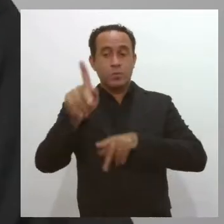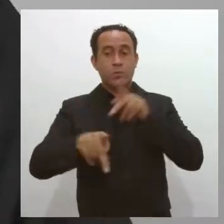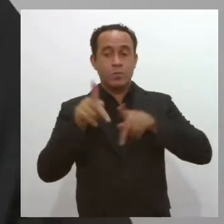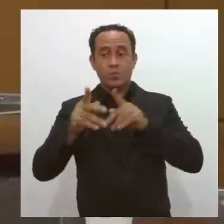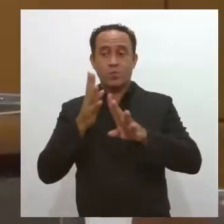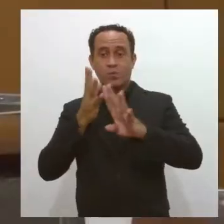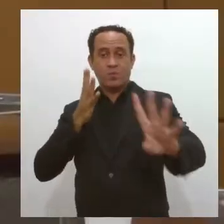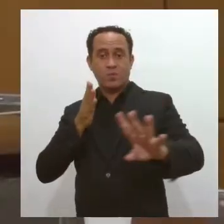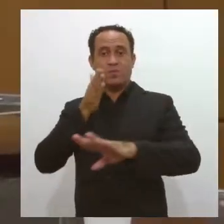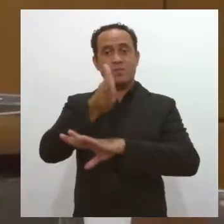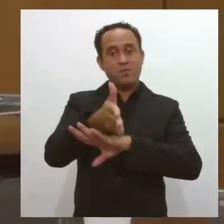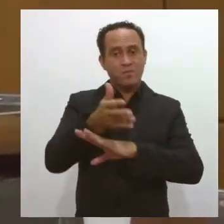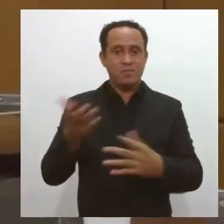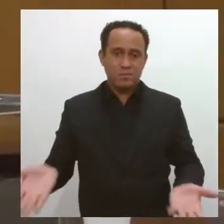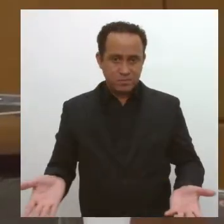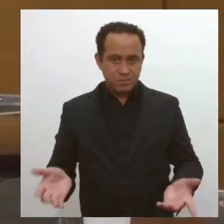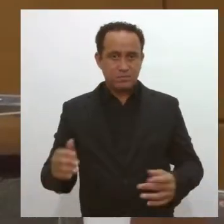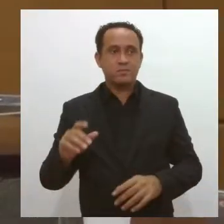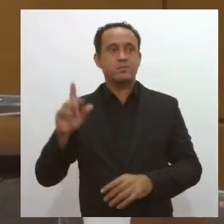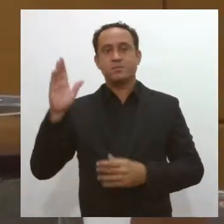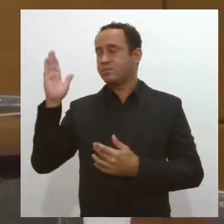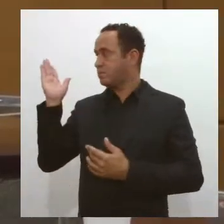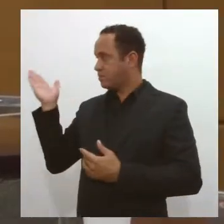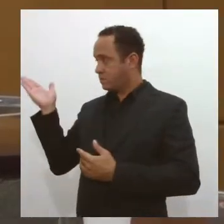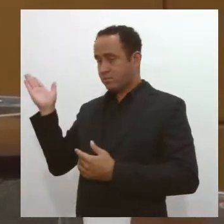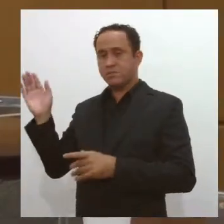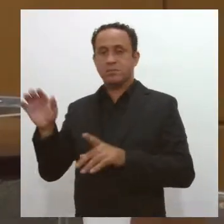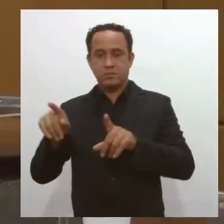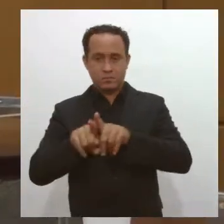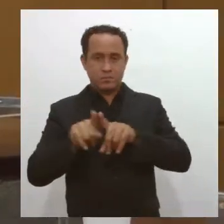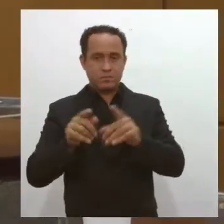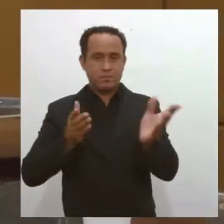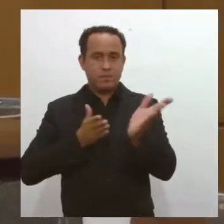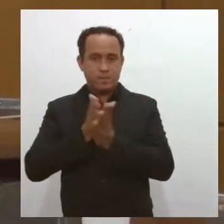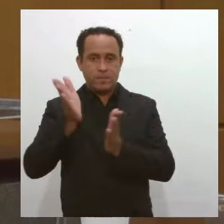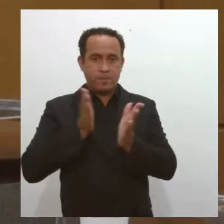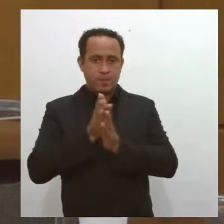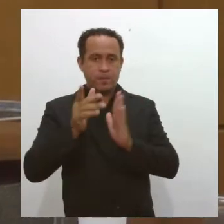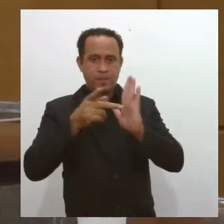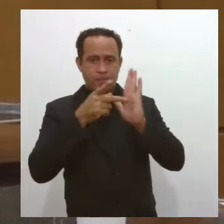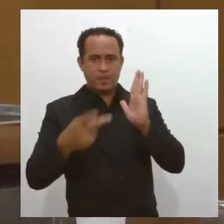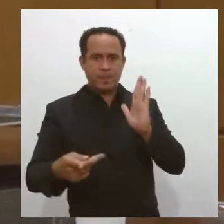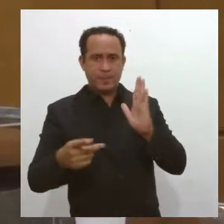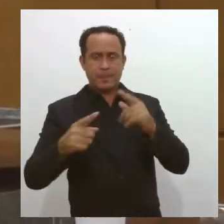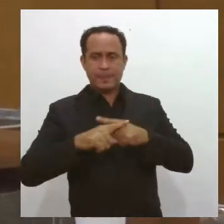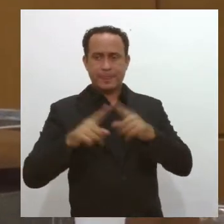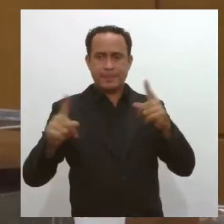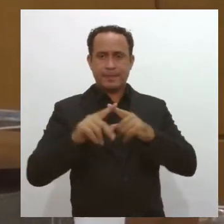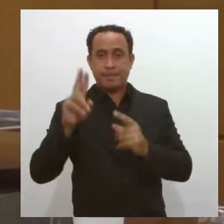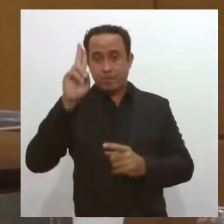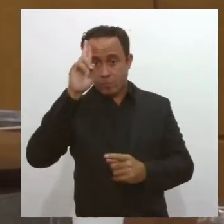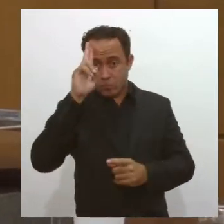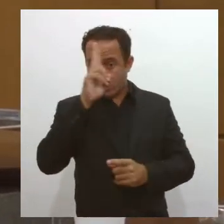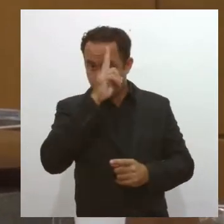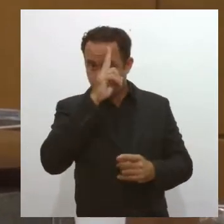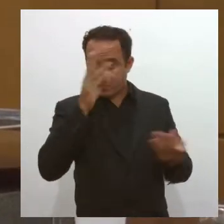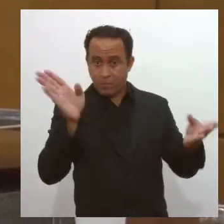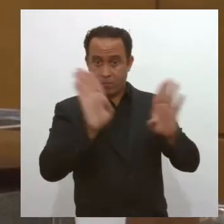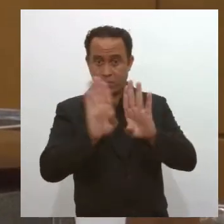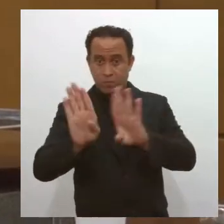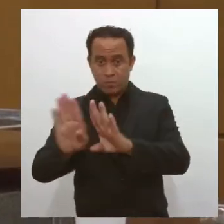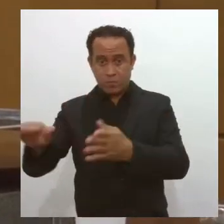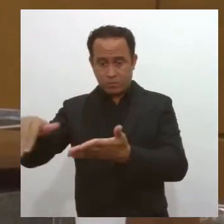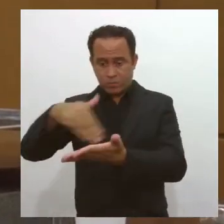buscar o atendimento. De autoria do deputado Rodrigo Valadares, foi aprovada uma moção de repúdio contra a Uber pelo fechamento do seu